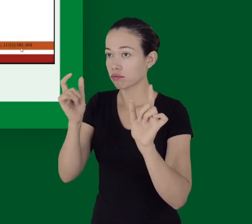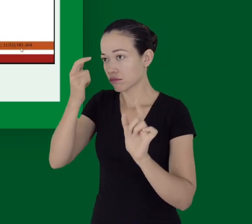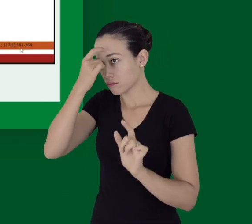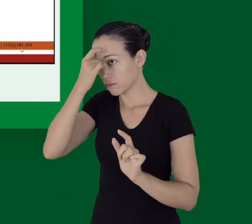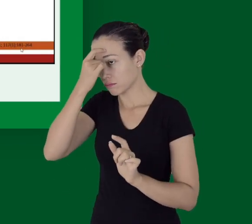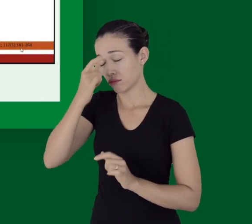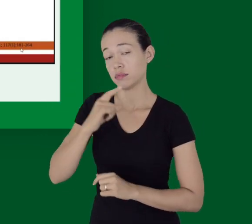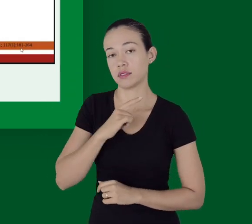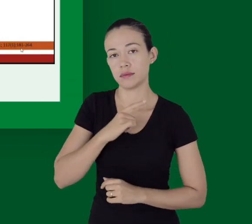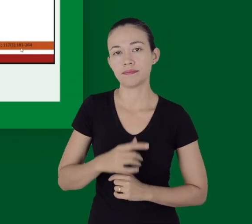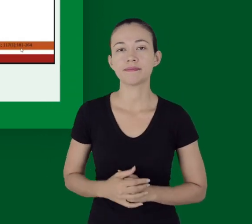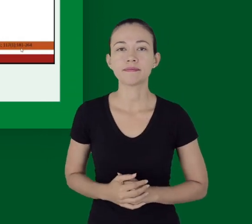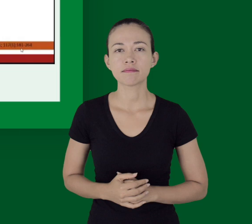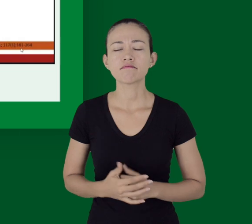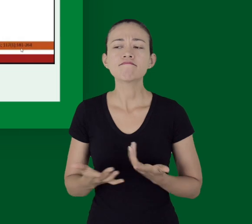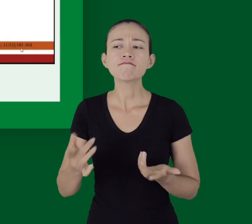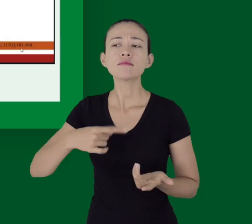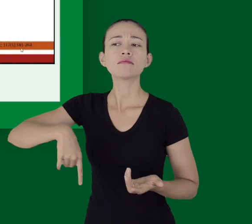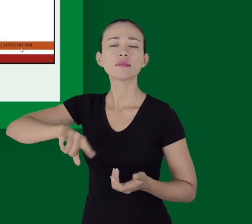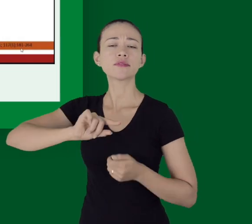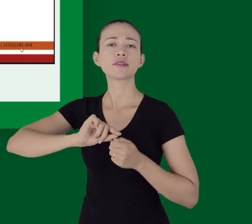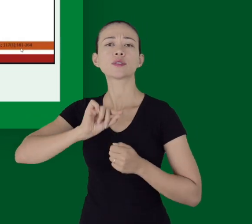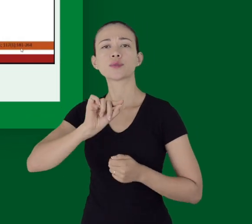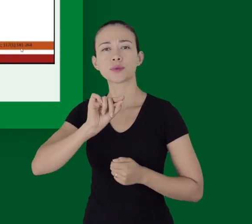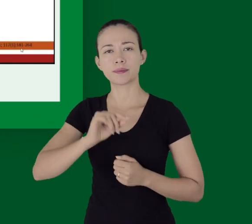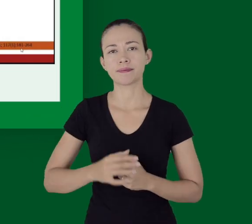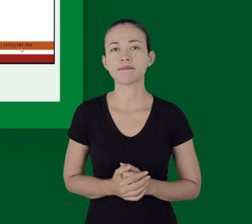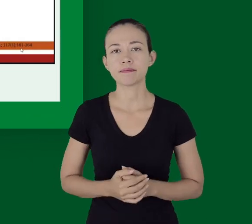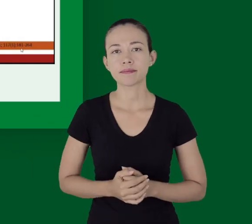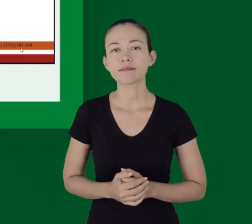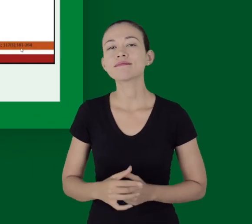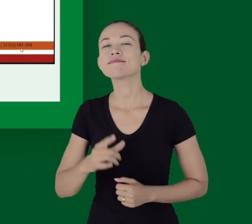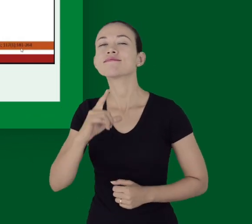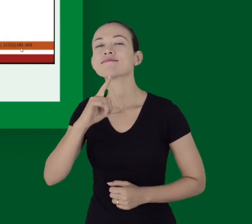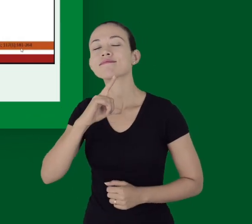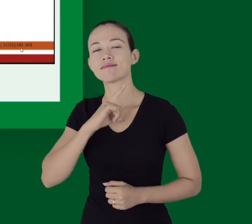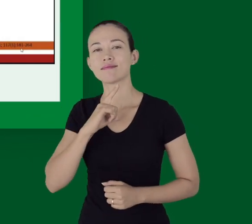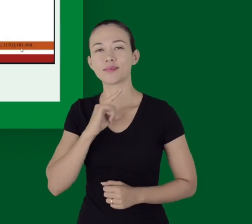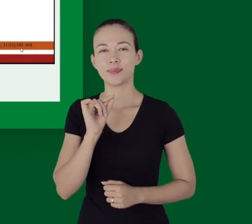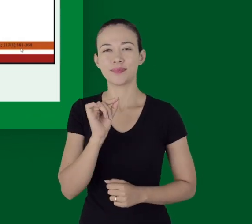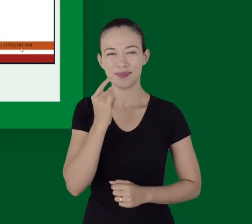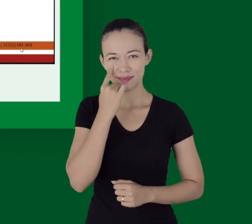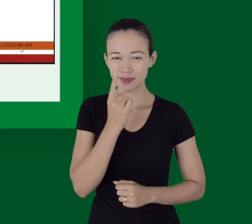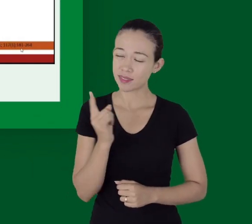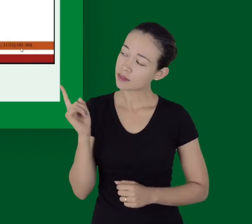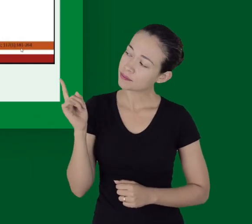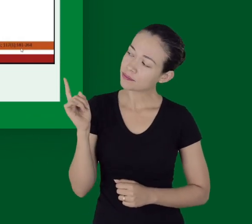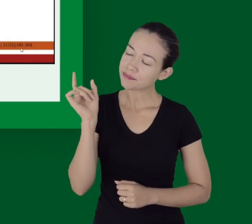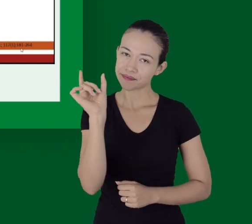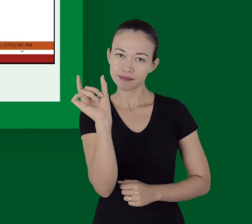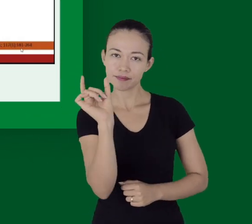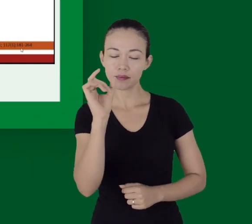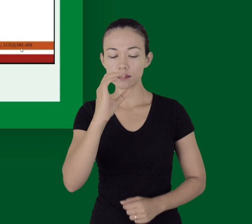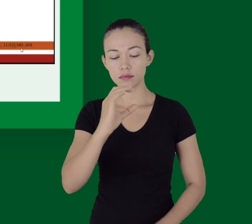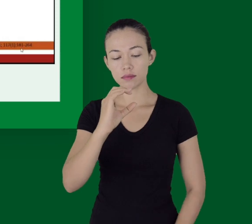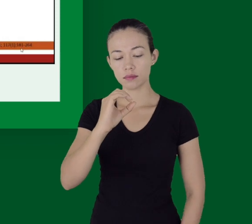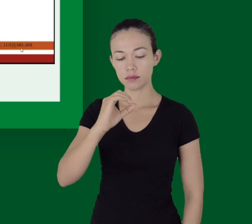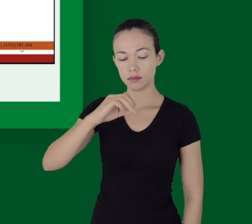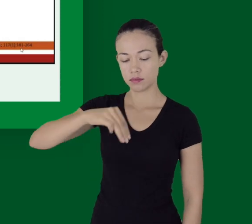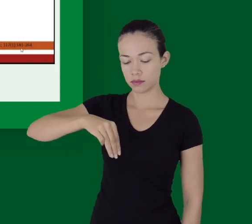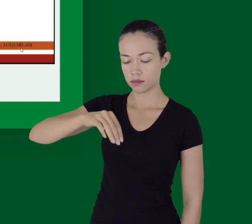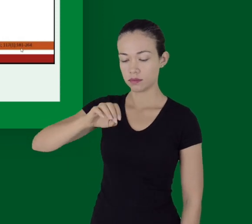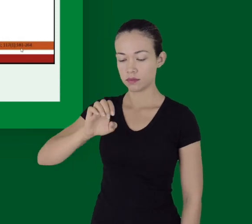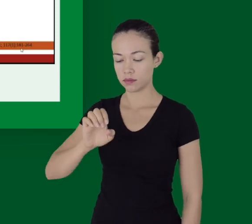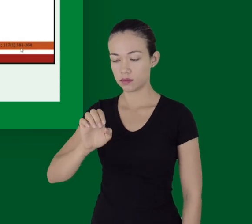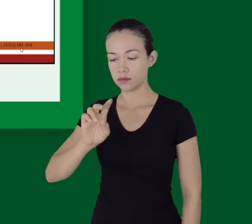O paciente com essa face de dor, se queixando de dor, com várias comorbidades, ele comove você de ficar preocupado e